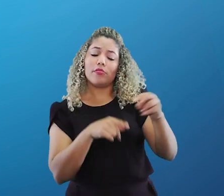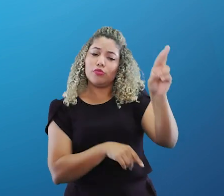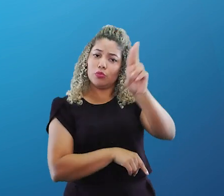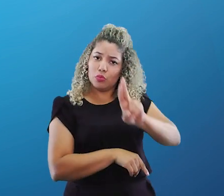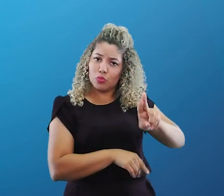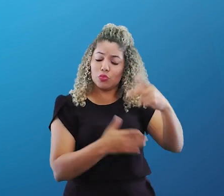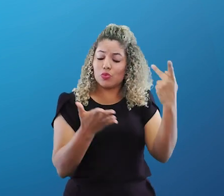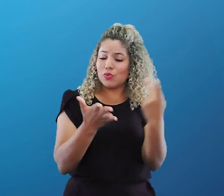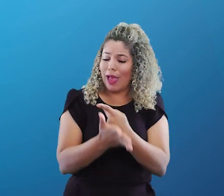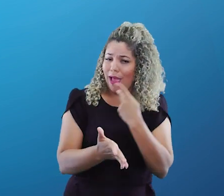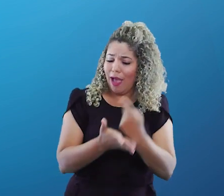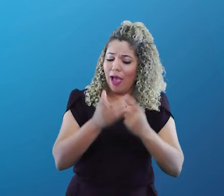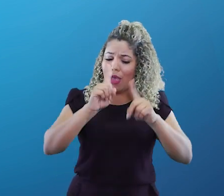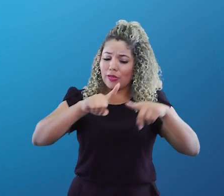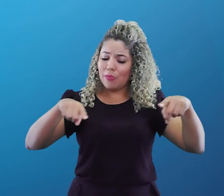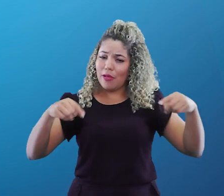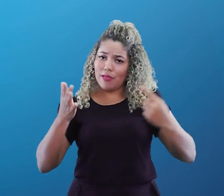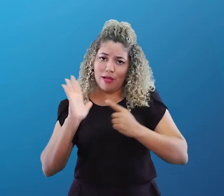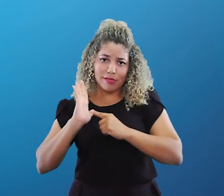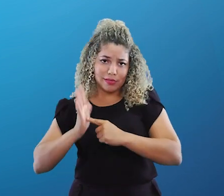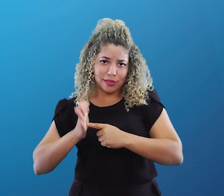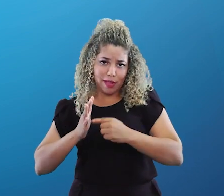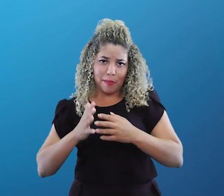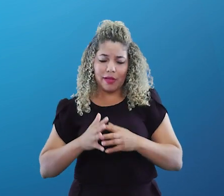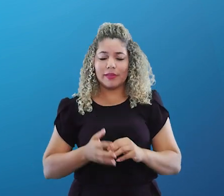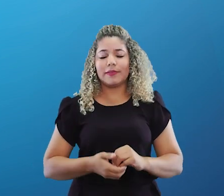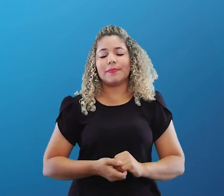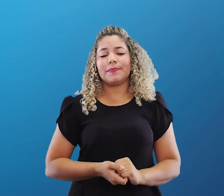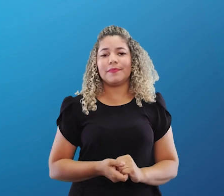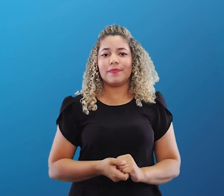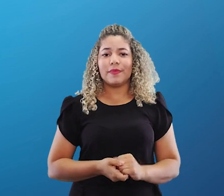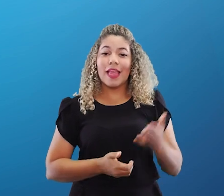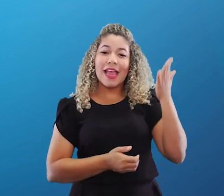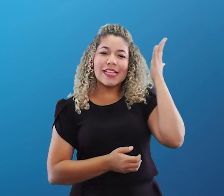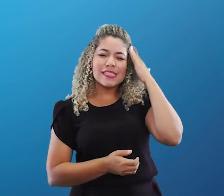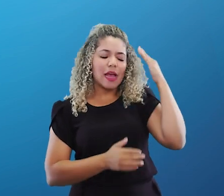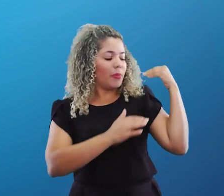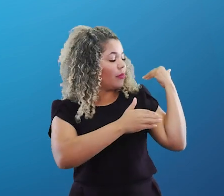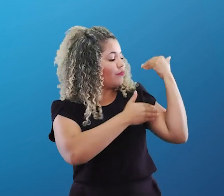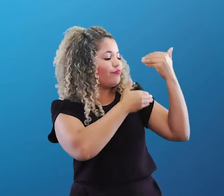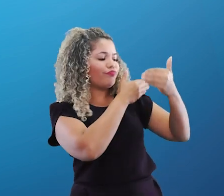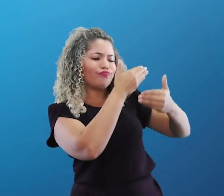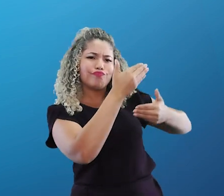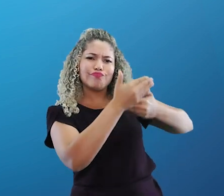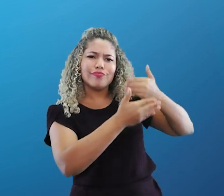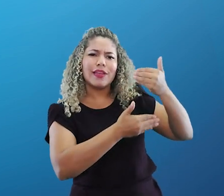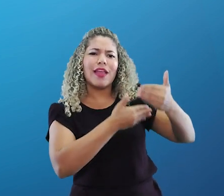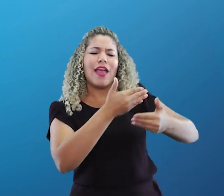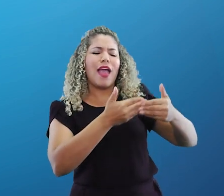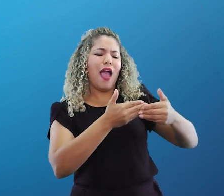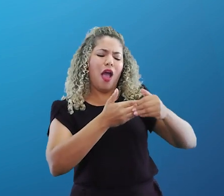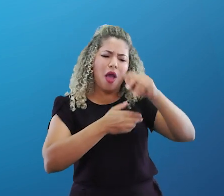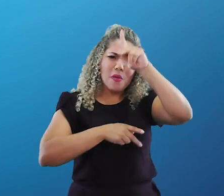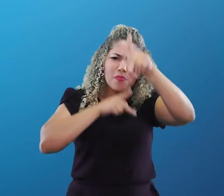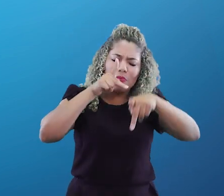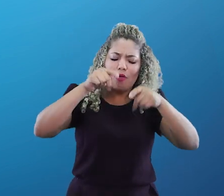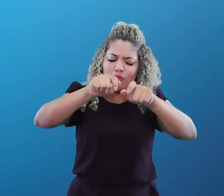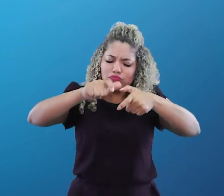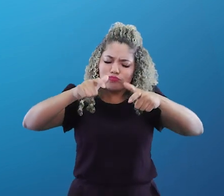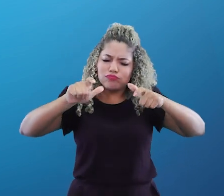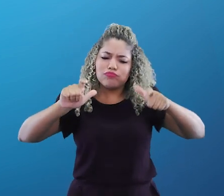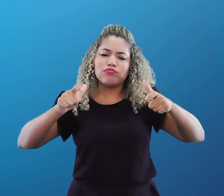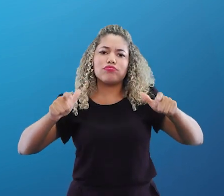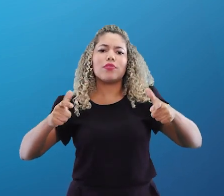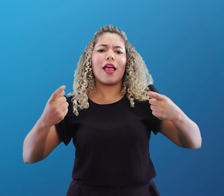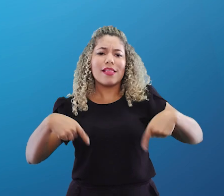uso desses materiais e máquinas. Nós sabemos que ao longo das décadas, devido ao crescimento populacional e o avanço